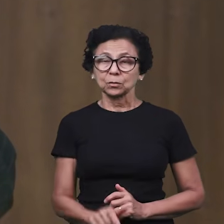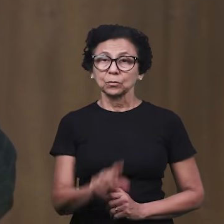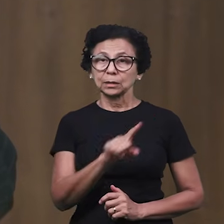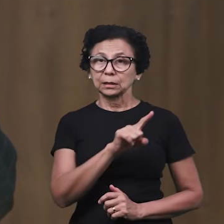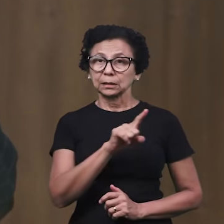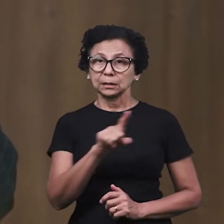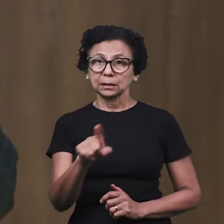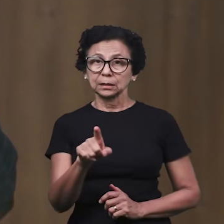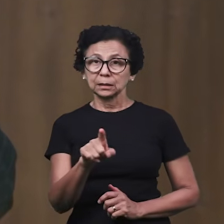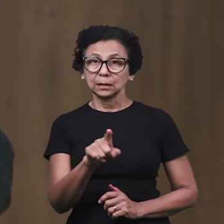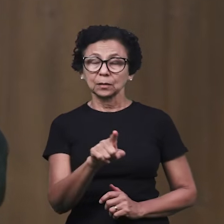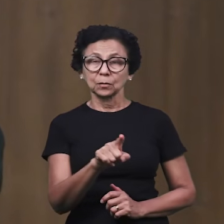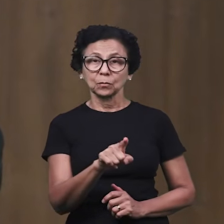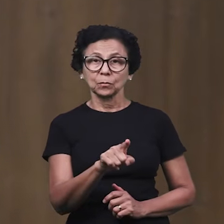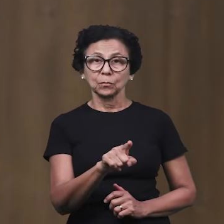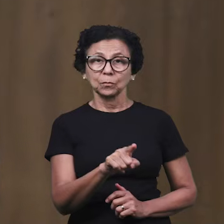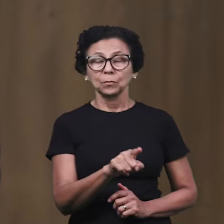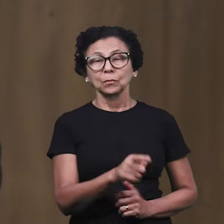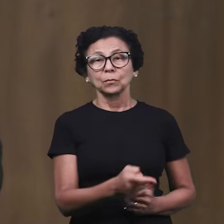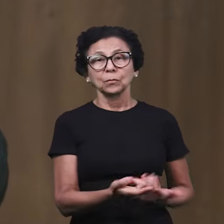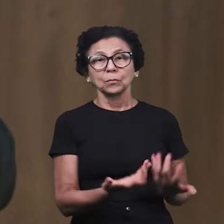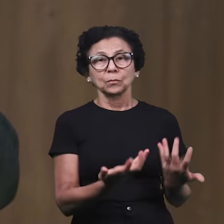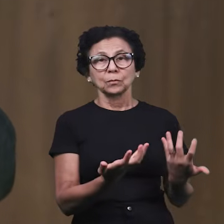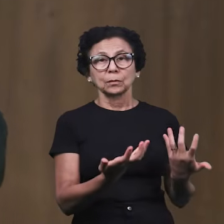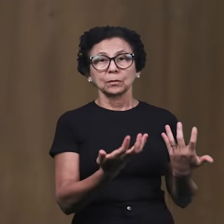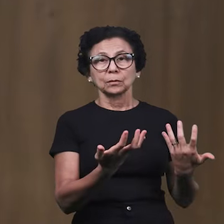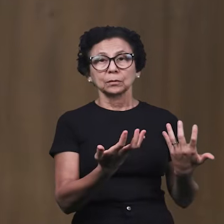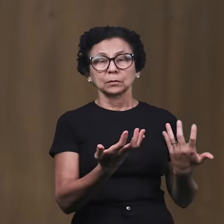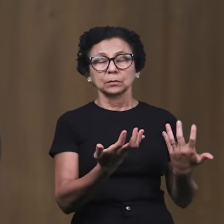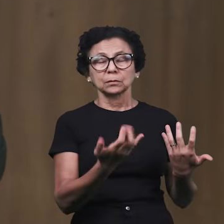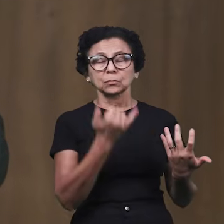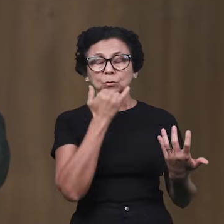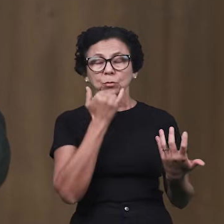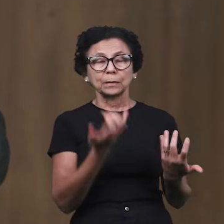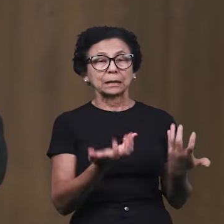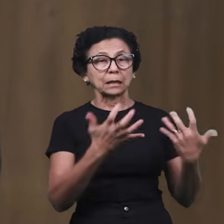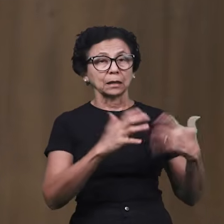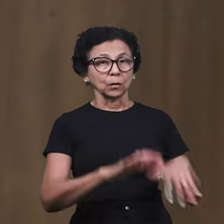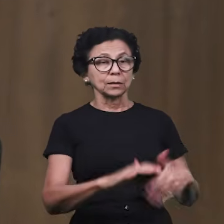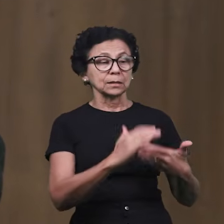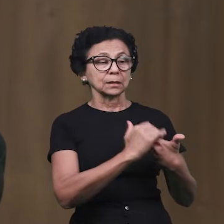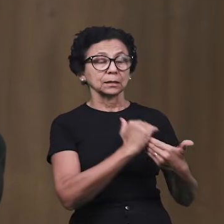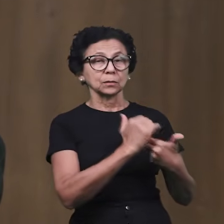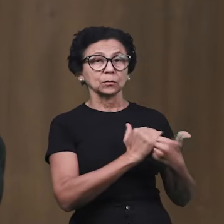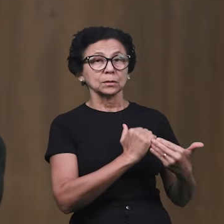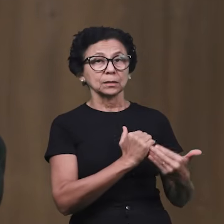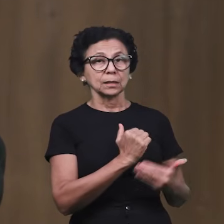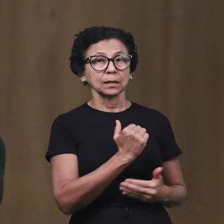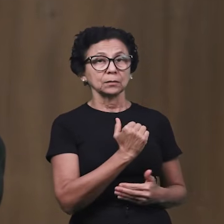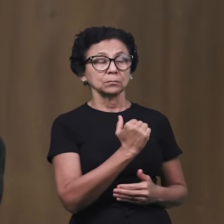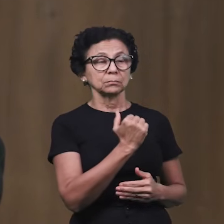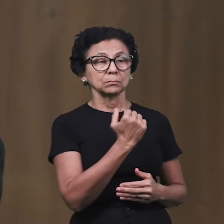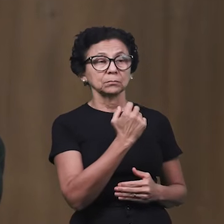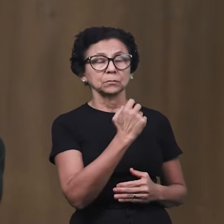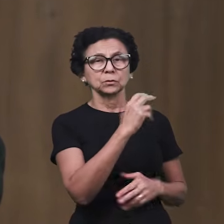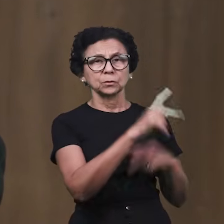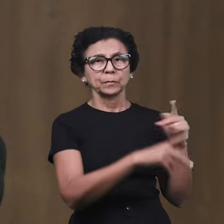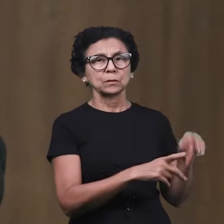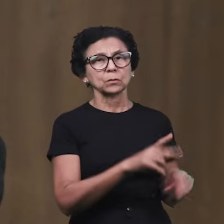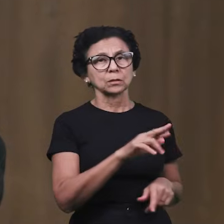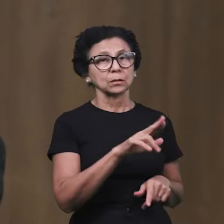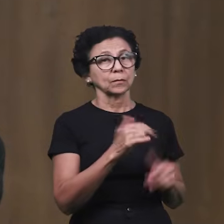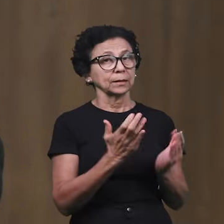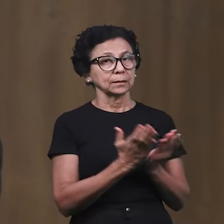dos ímpios. E aquele jovem, ele começou a se misturar com os novos amigos da universidade, começou a ir